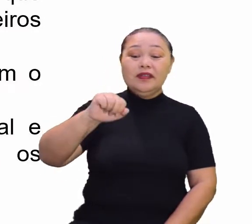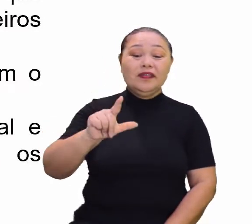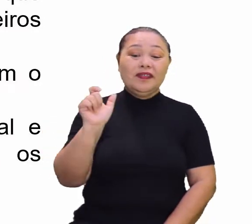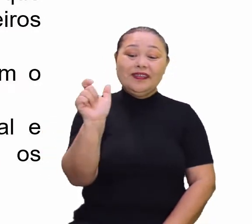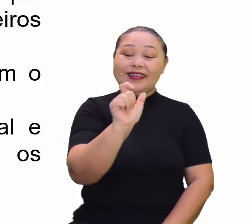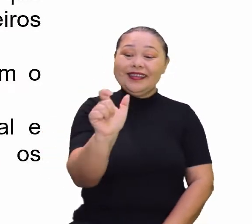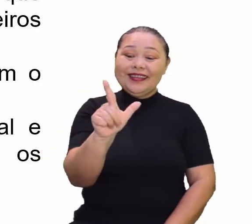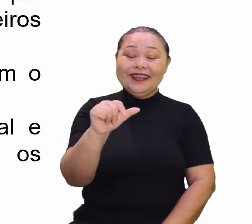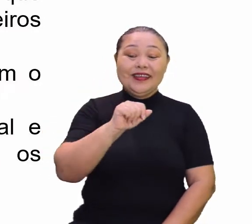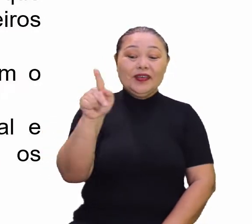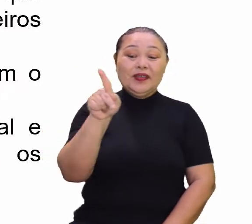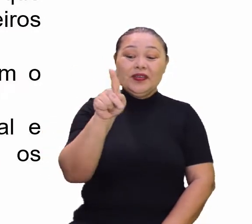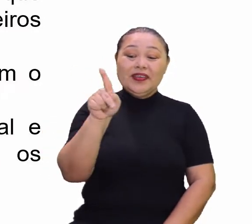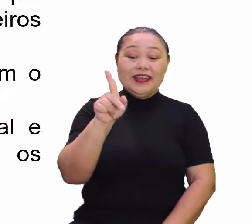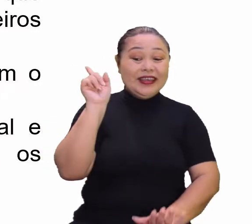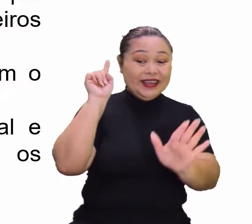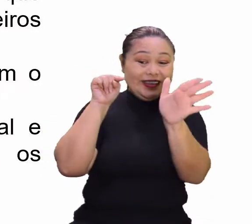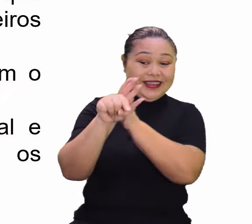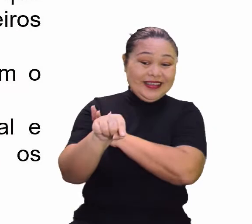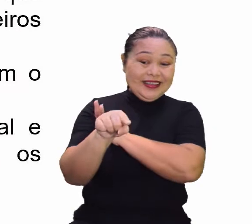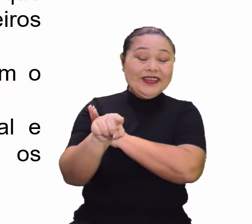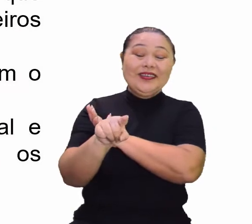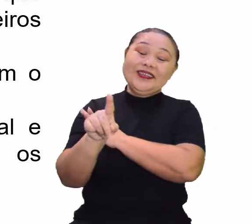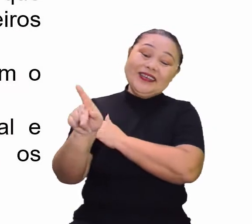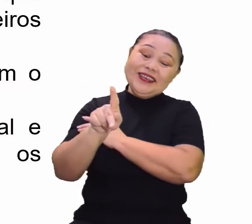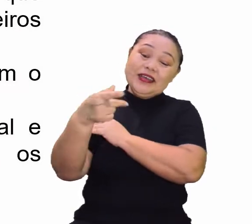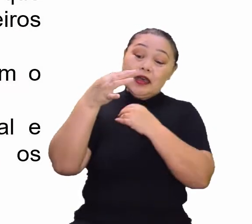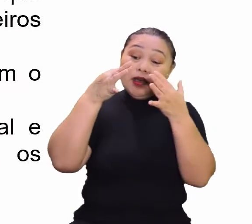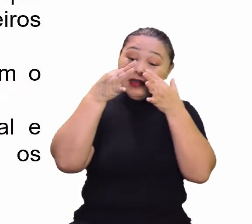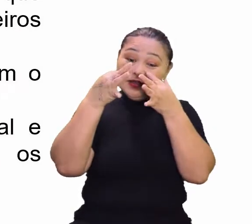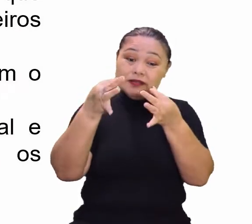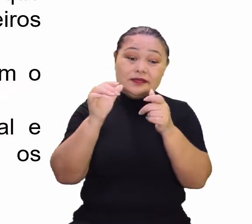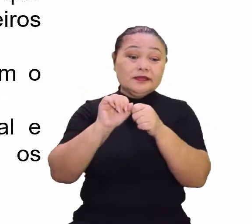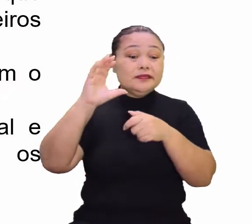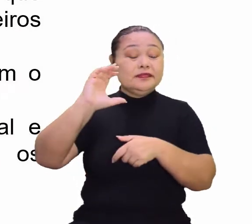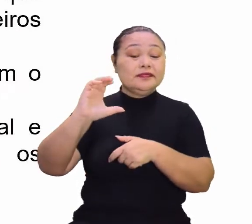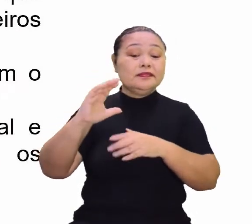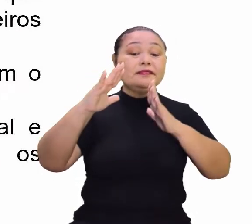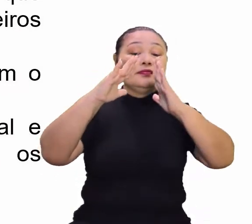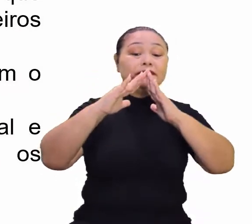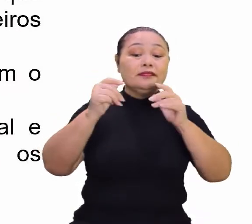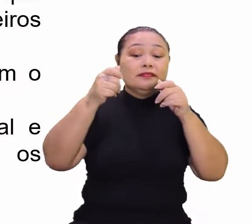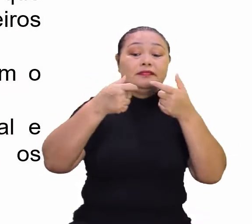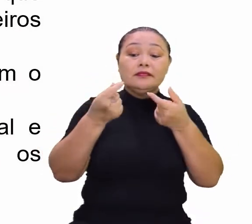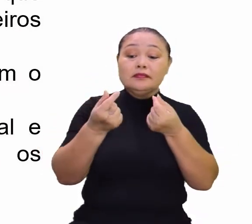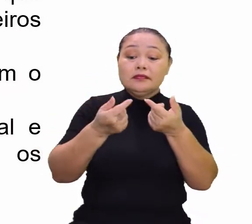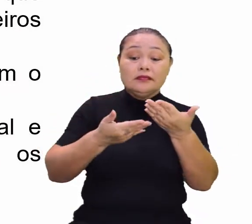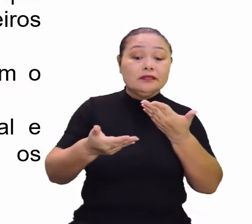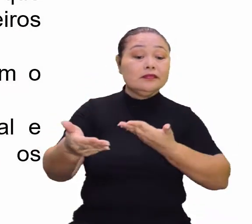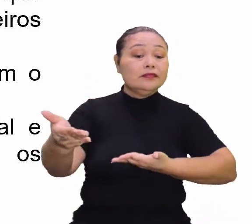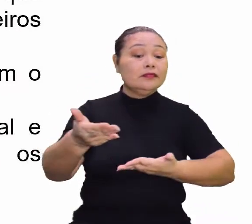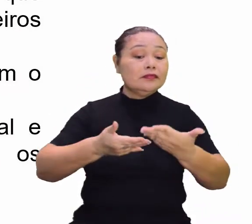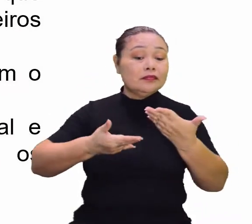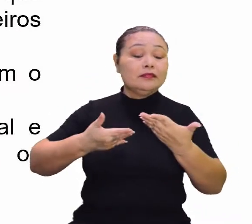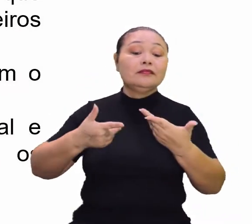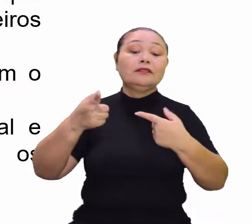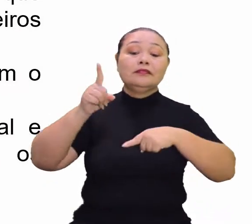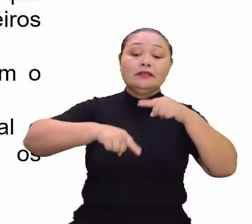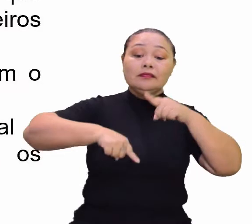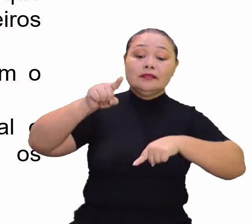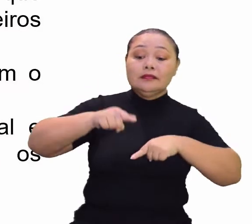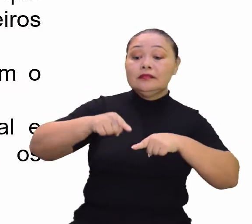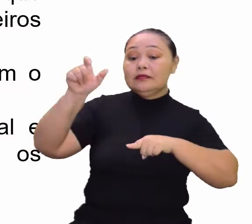Estou perguntando para o professor presencial agora. Pergunta também. Letra C. Estabelecimentos comerciais que